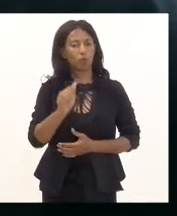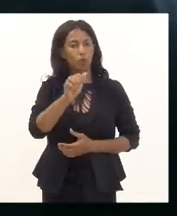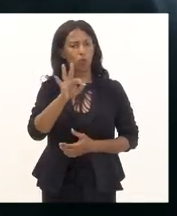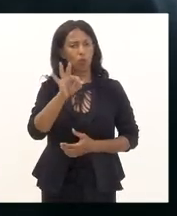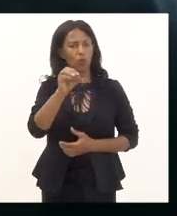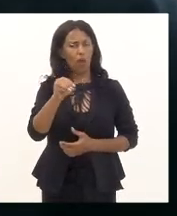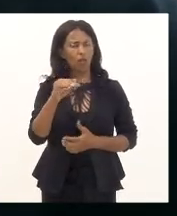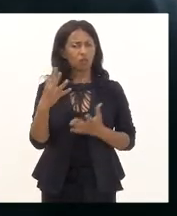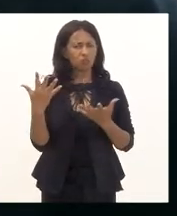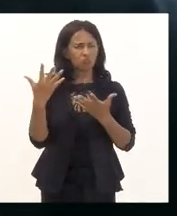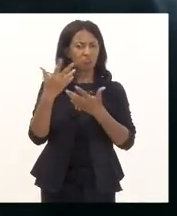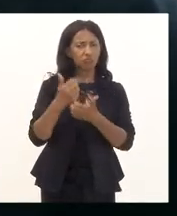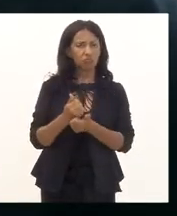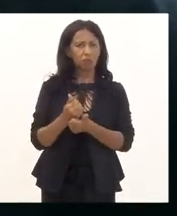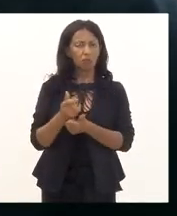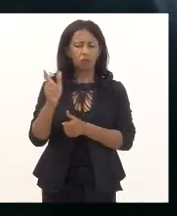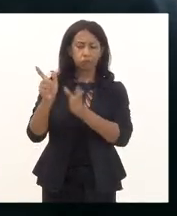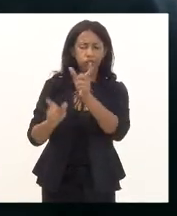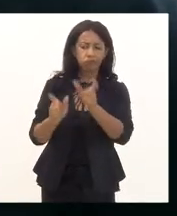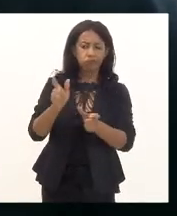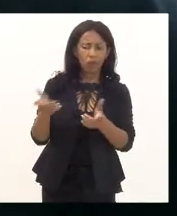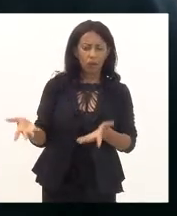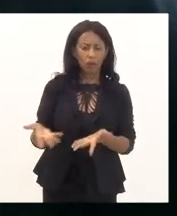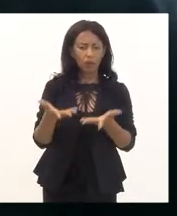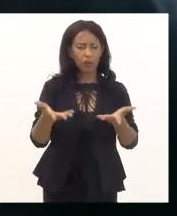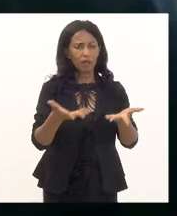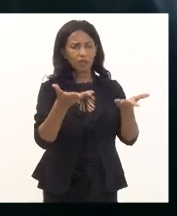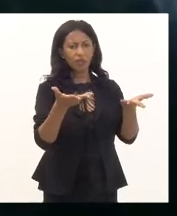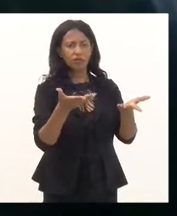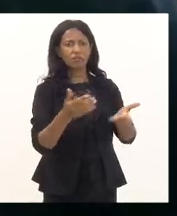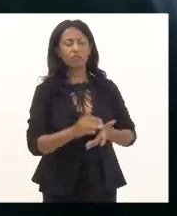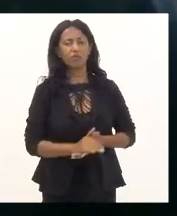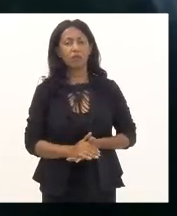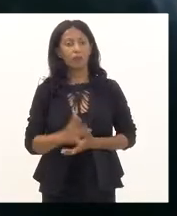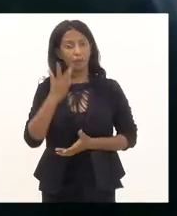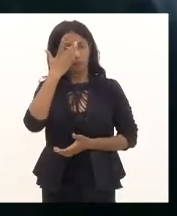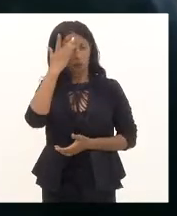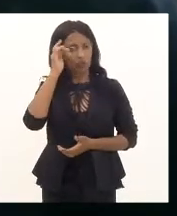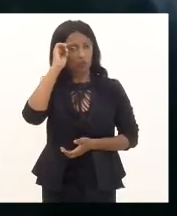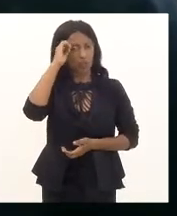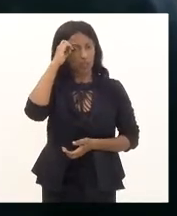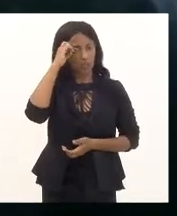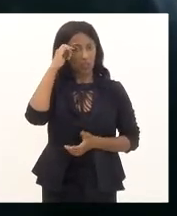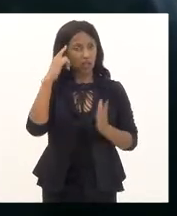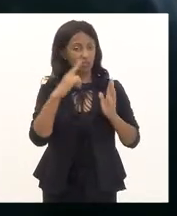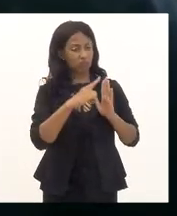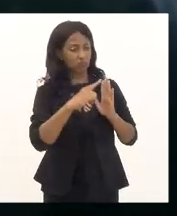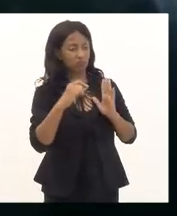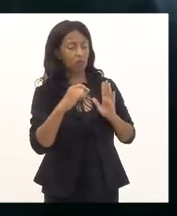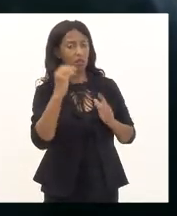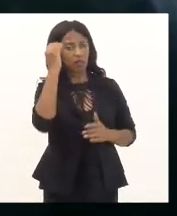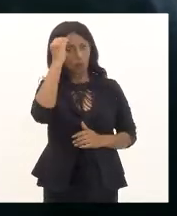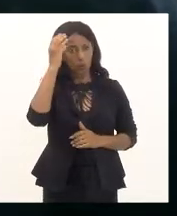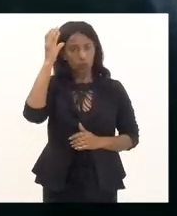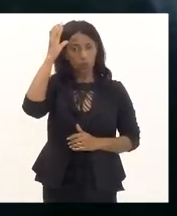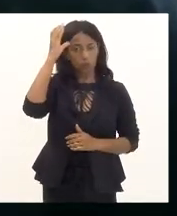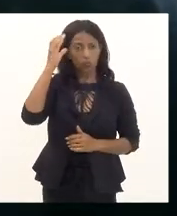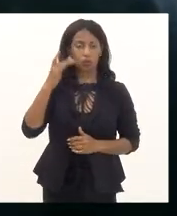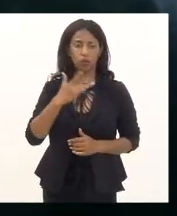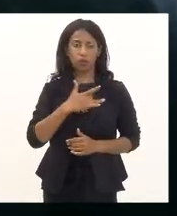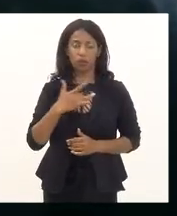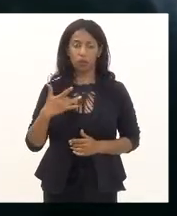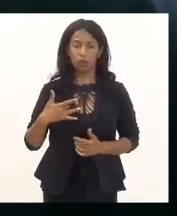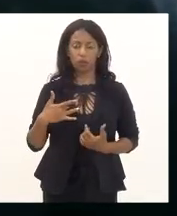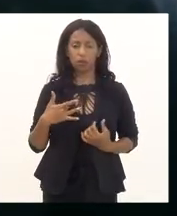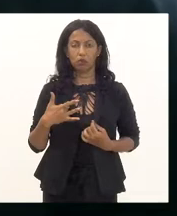lindo, homenageando várias personalidades negras que se destacaram na cultura, na